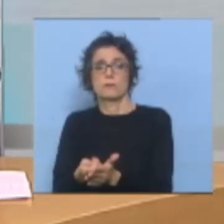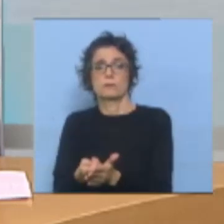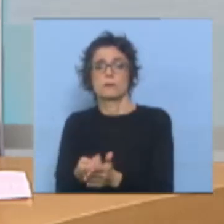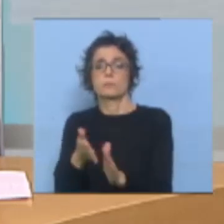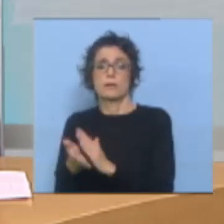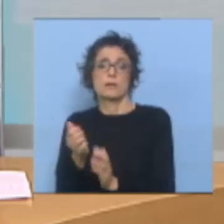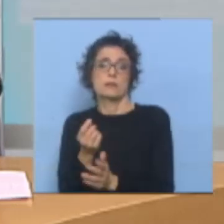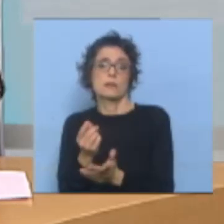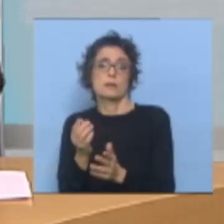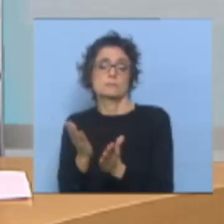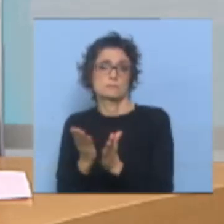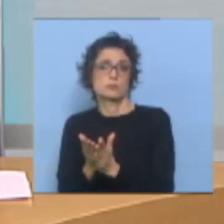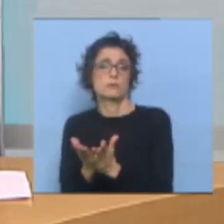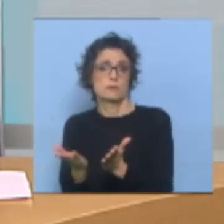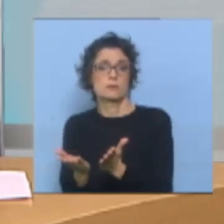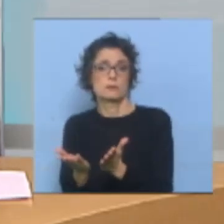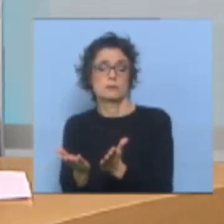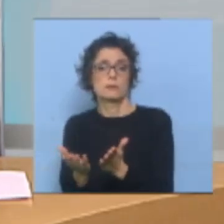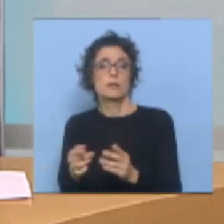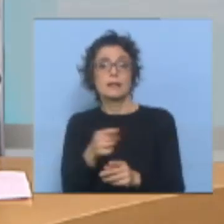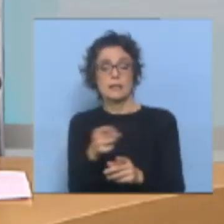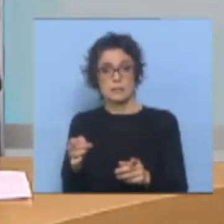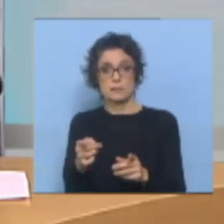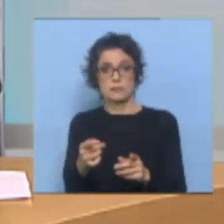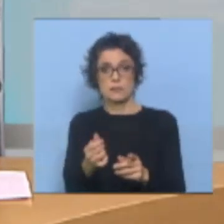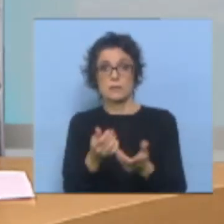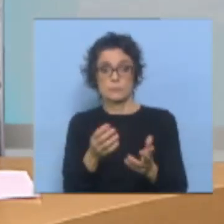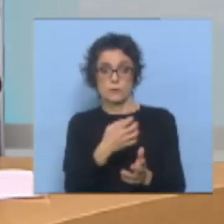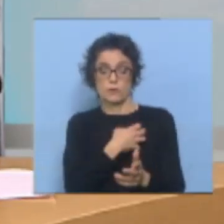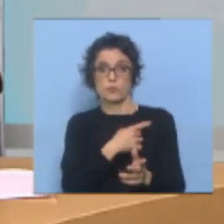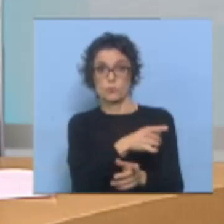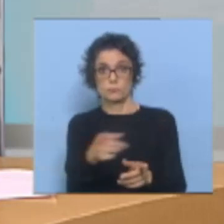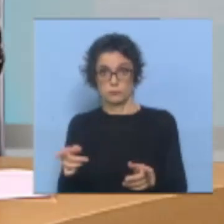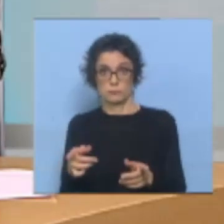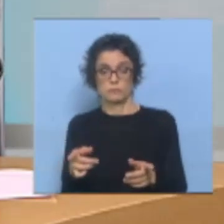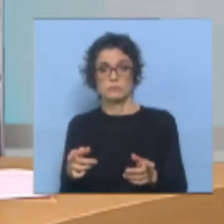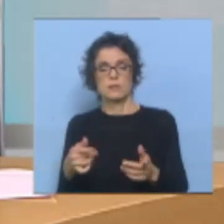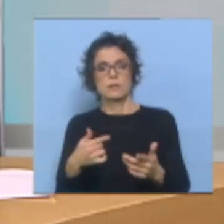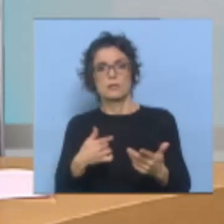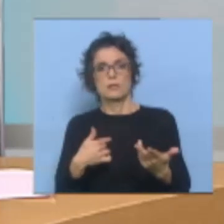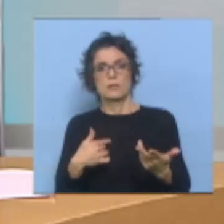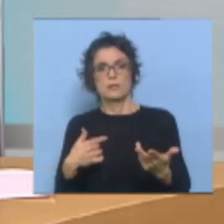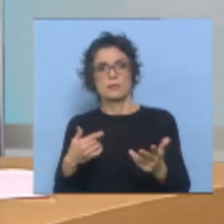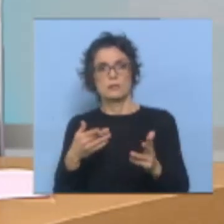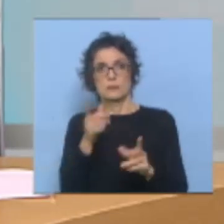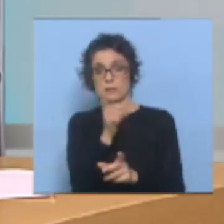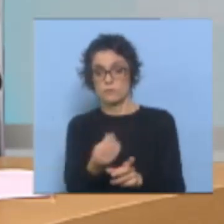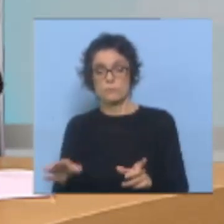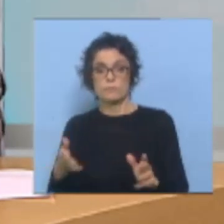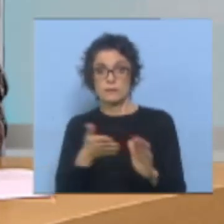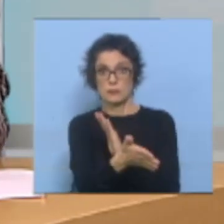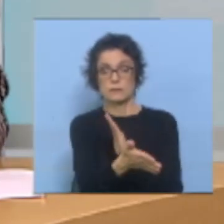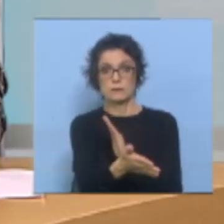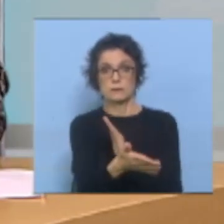aí, mesmo nos benjamins dos clubes, e eu falei com os nossos colegas da Bola Branca para ter a certeza absoluta do que se está